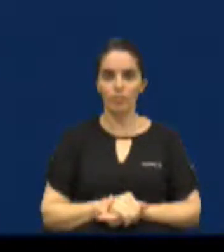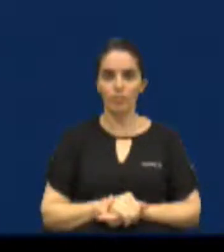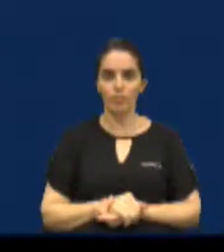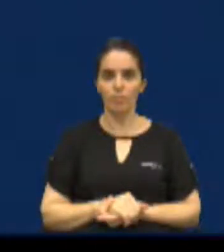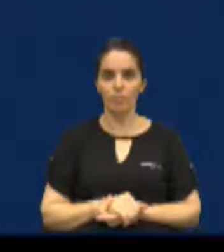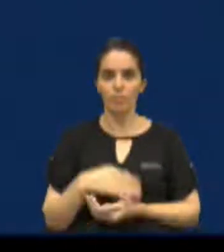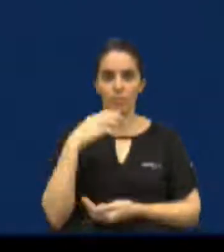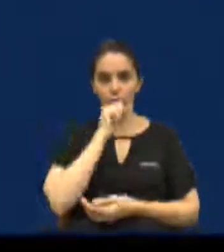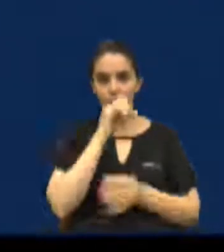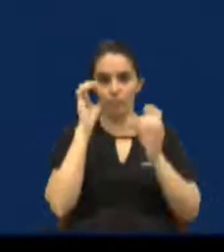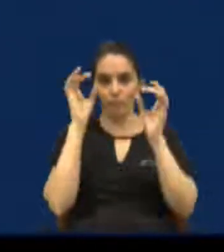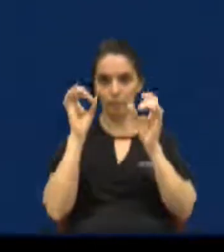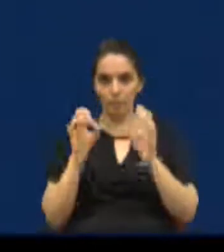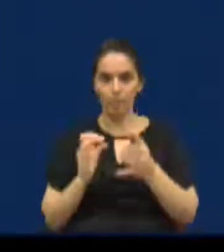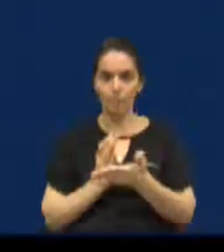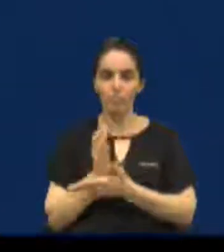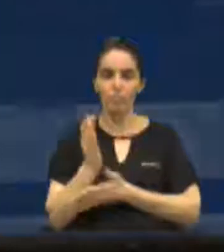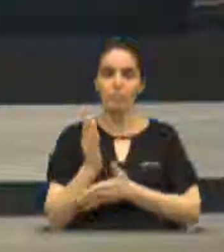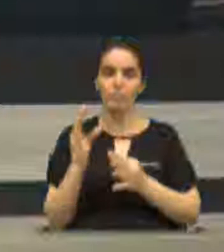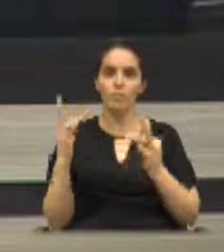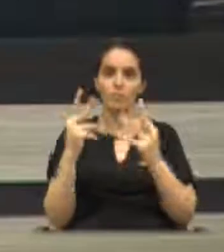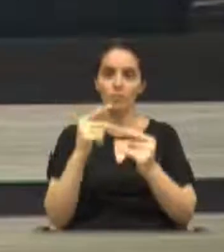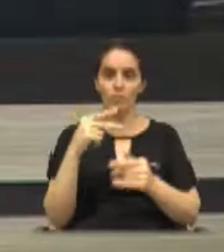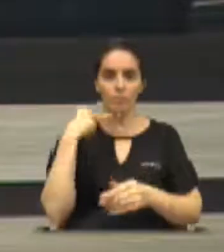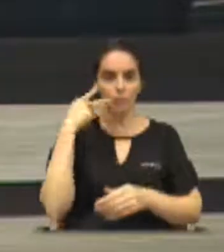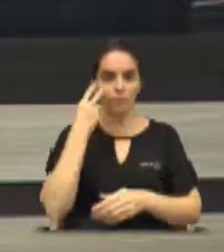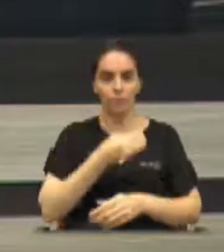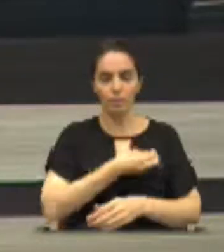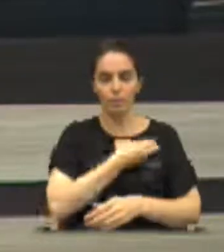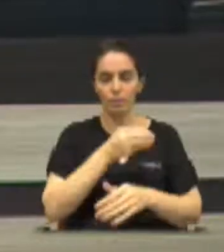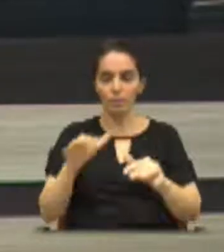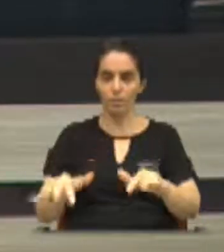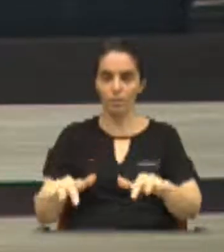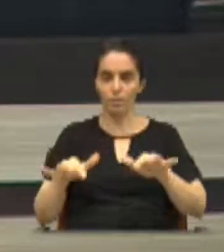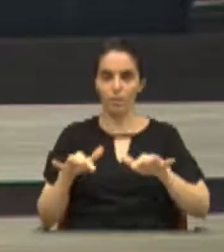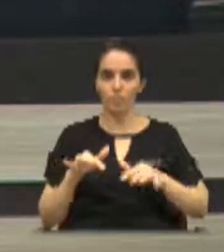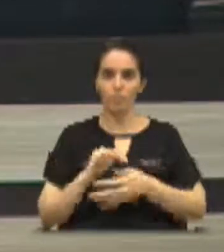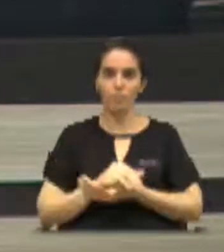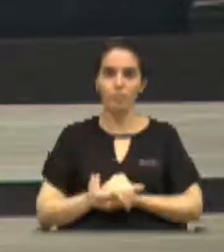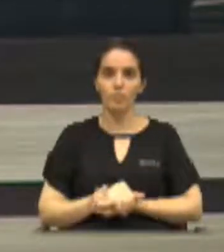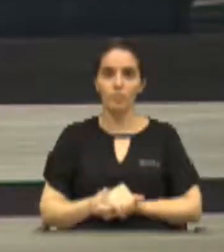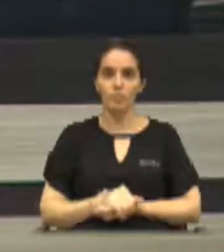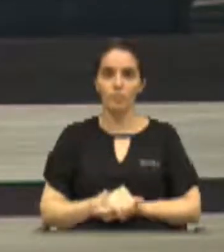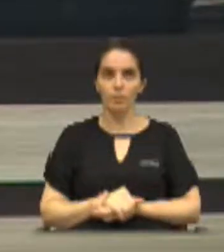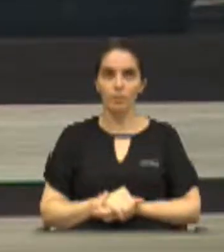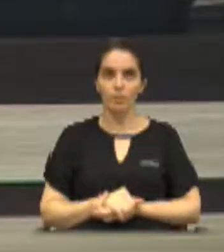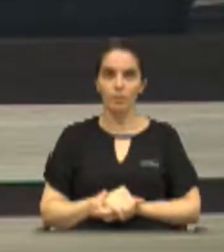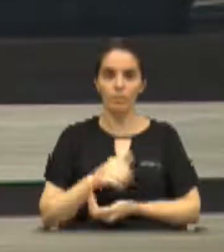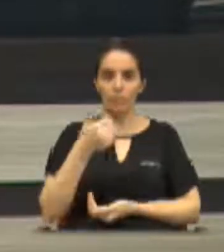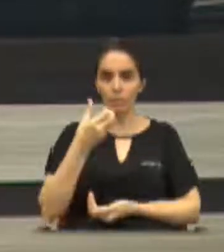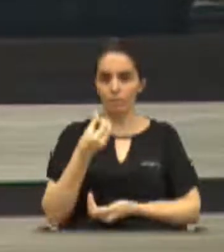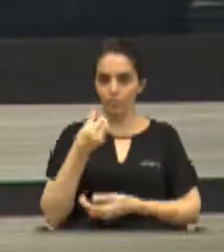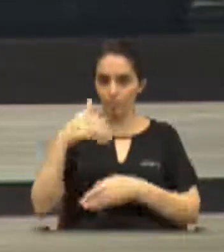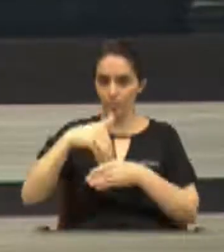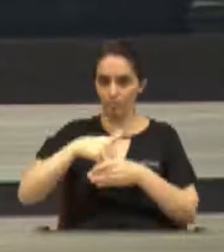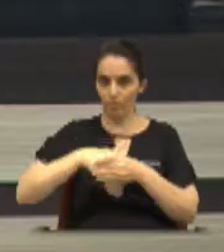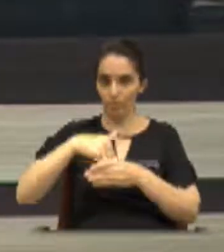Regime de urgência especial foi aprovado por todos os vereadores presentes no plenário, 16